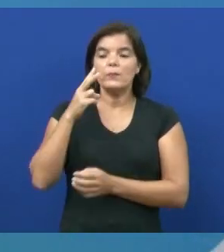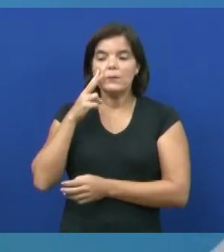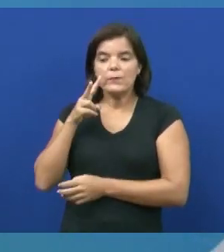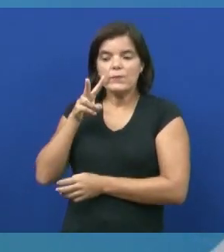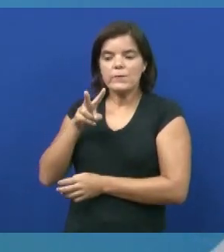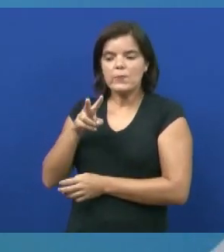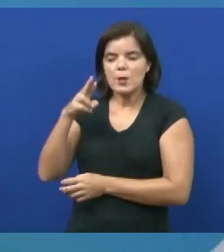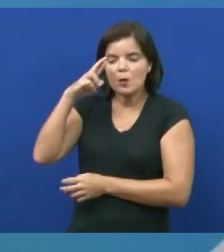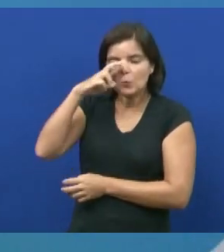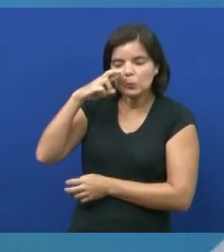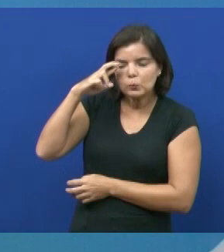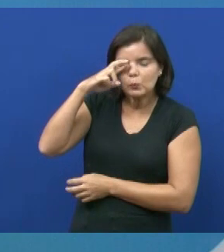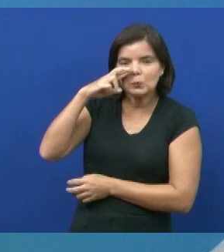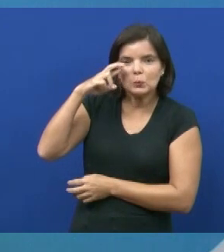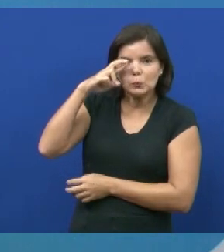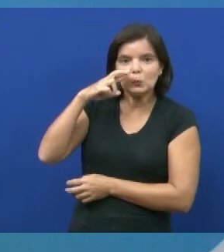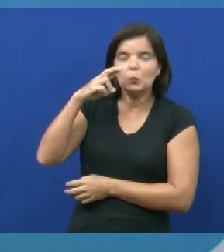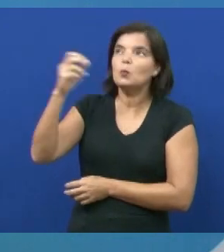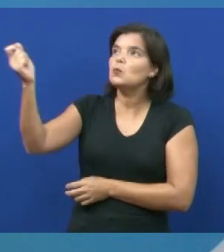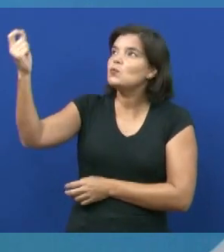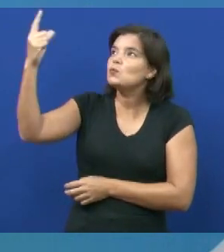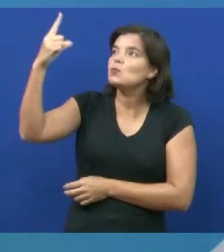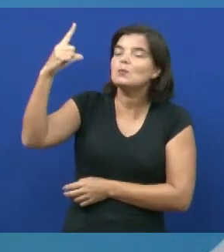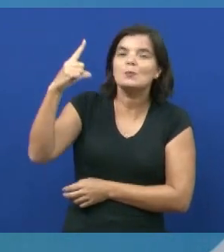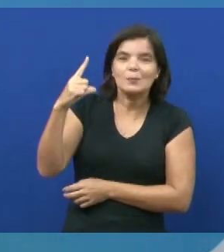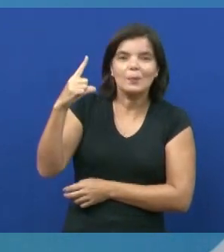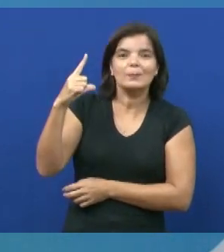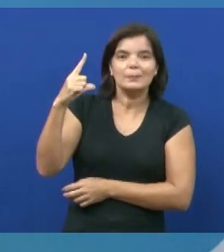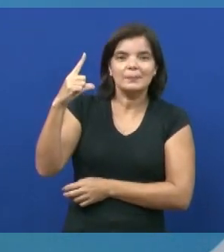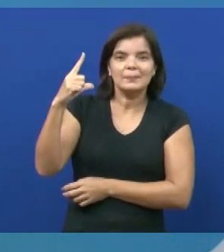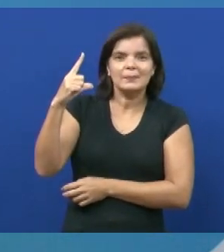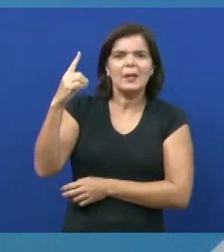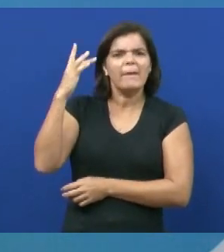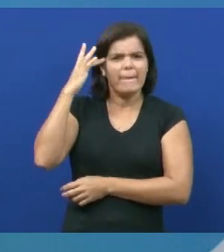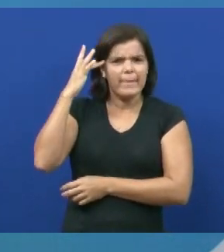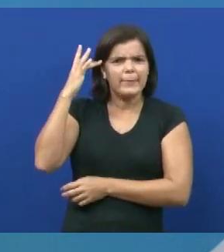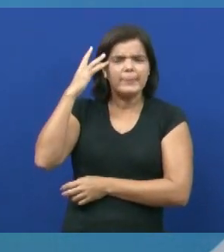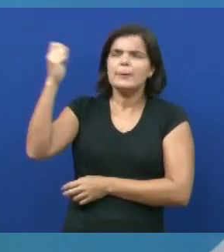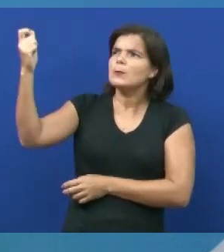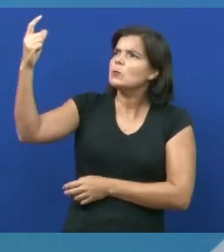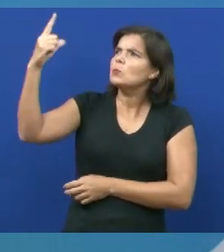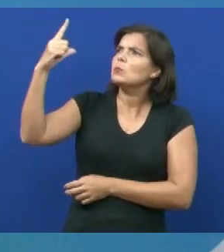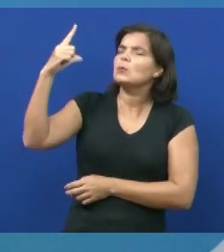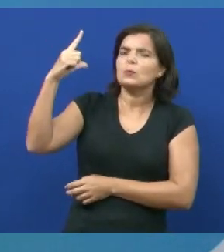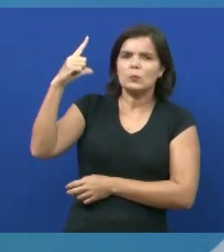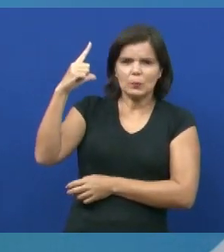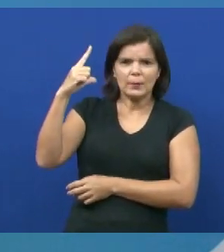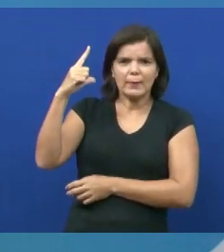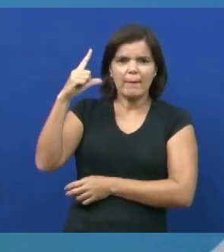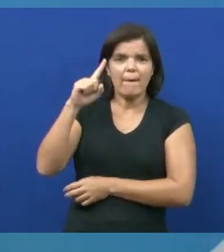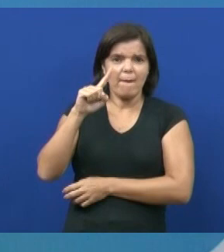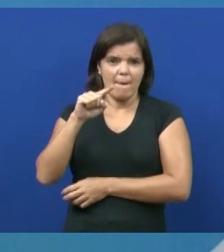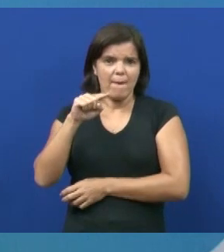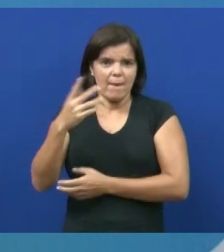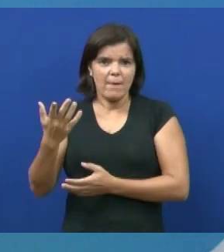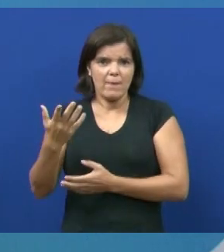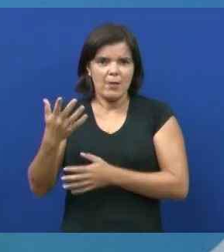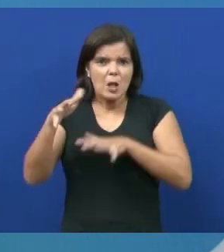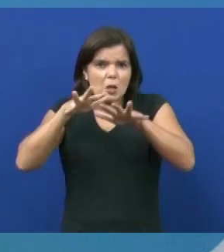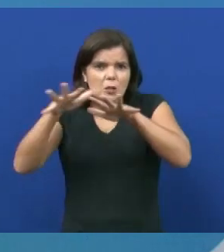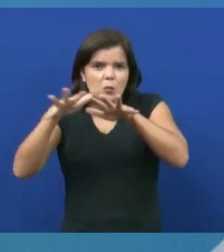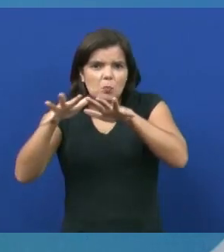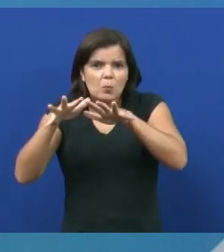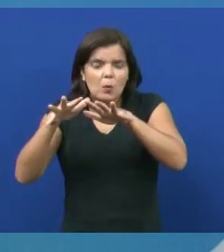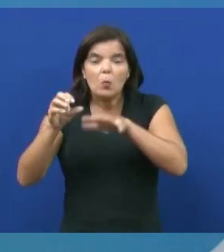olhar e observar o Sol, né? Será que o Sol, ele se